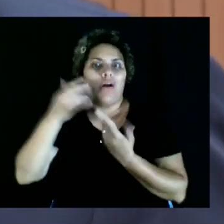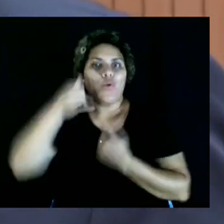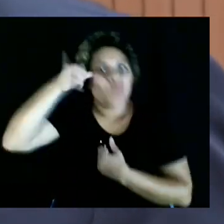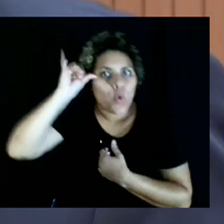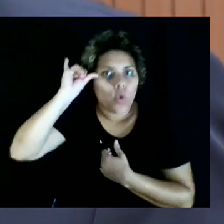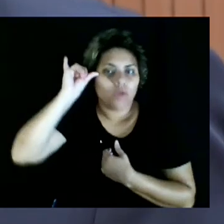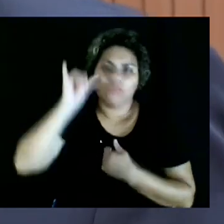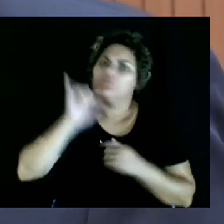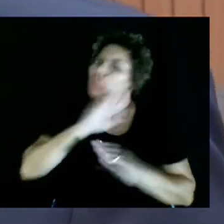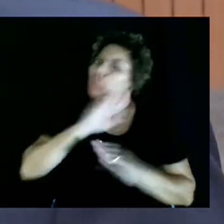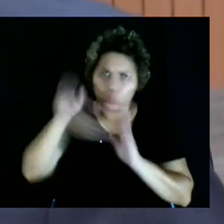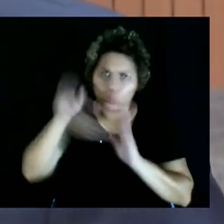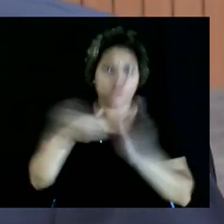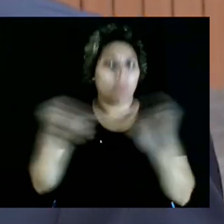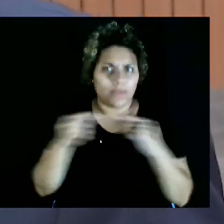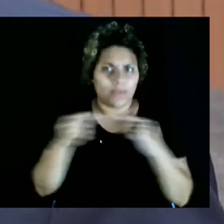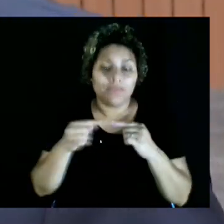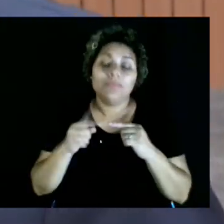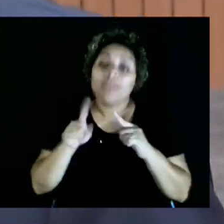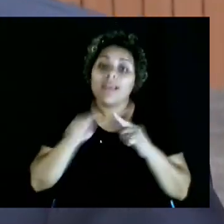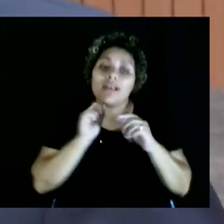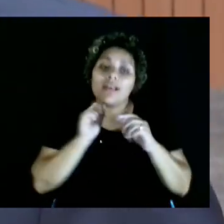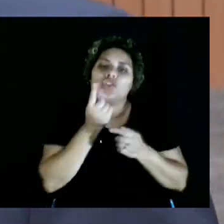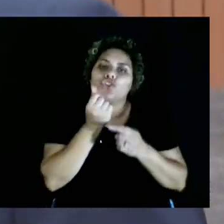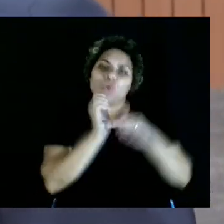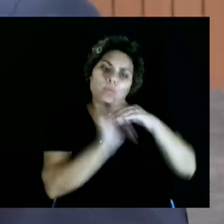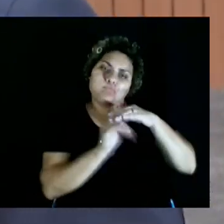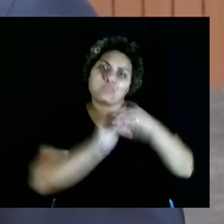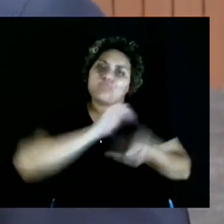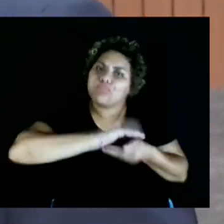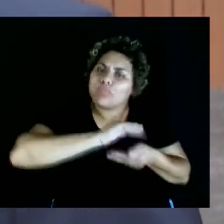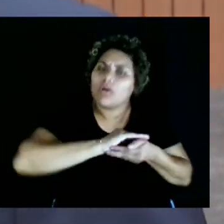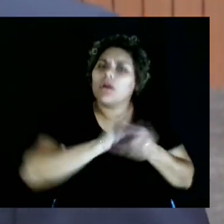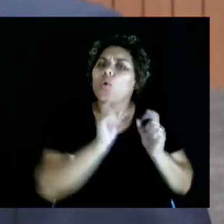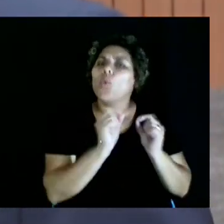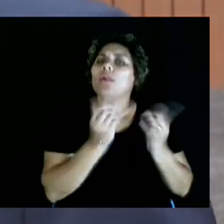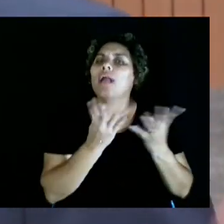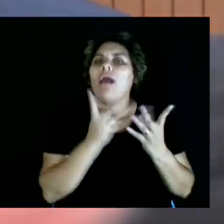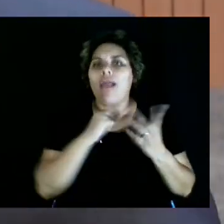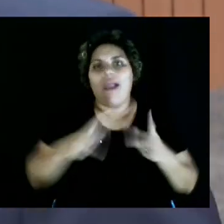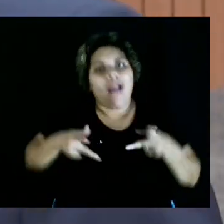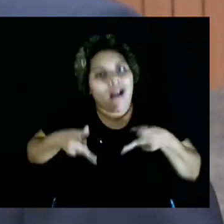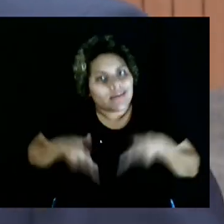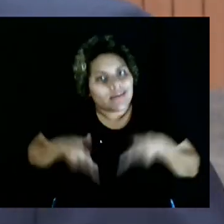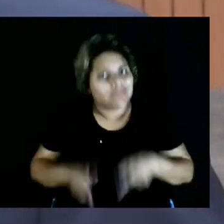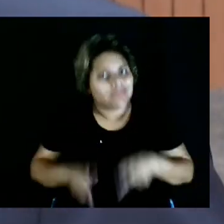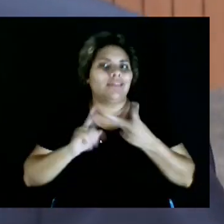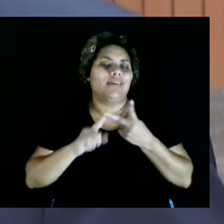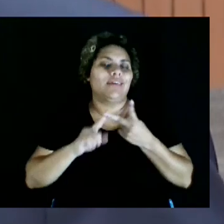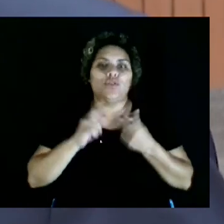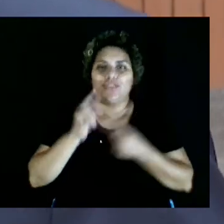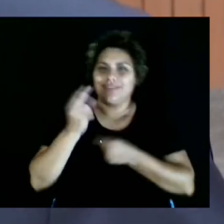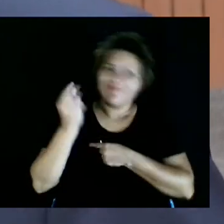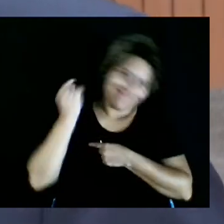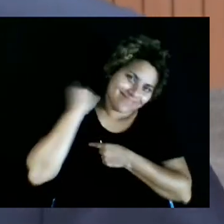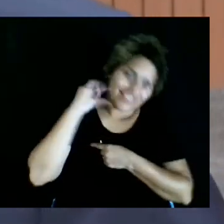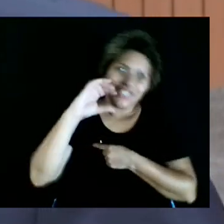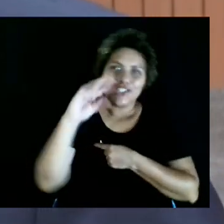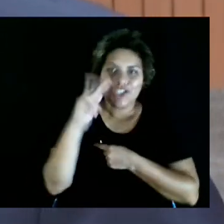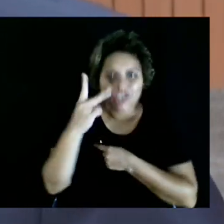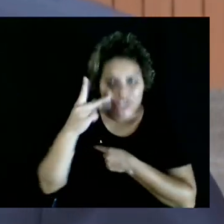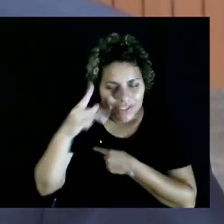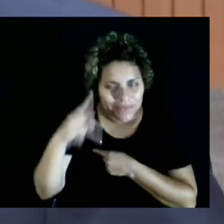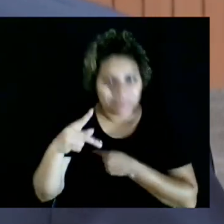para ajudar esses animais com castração, chipagem, ajudar os protetores também de animais que precisam de ajuda, Eles